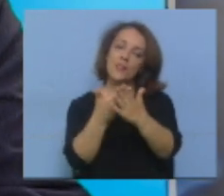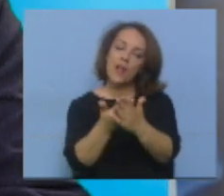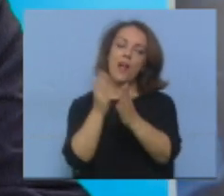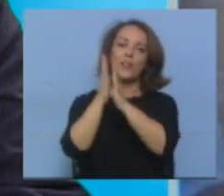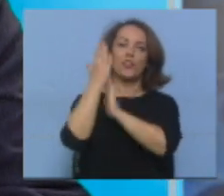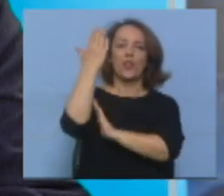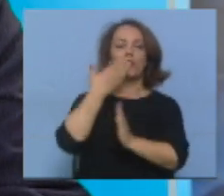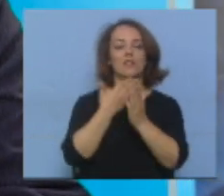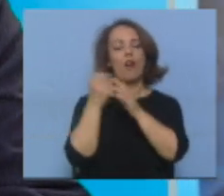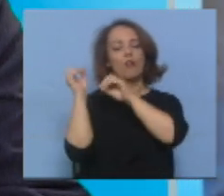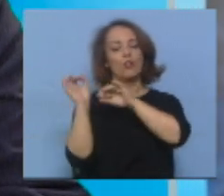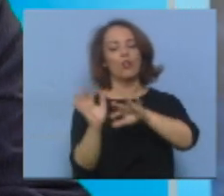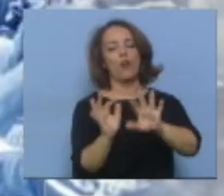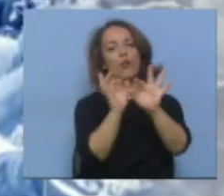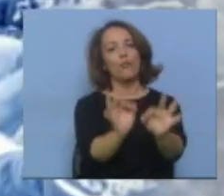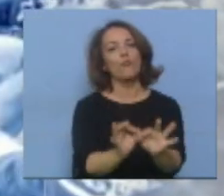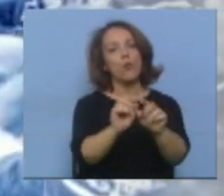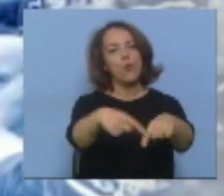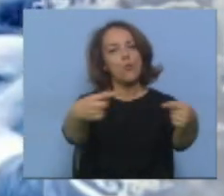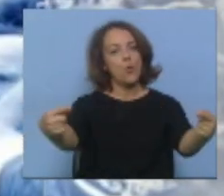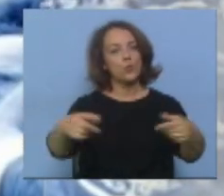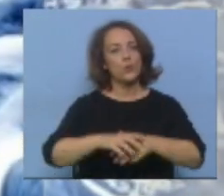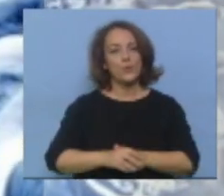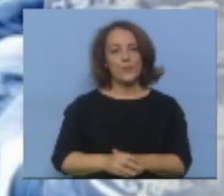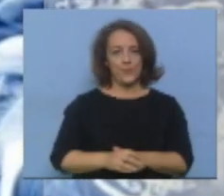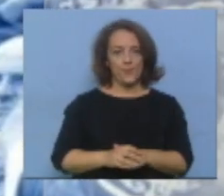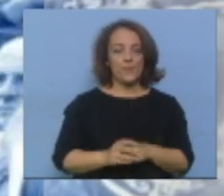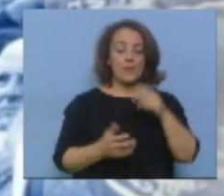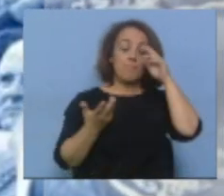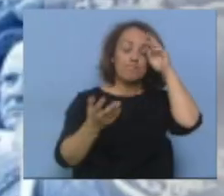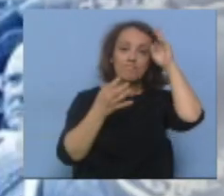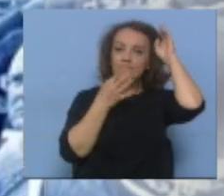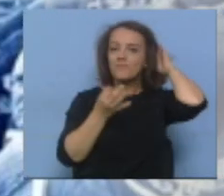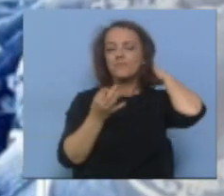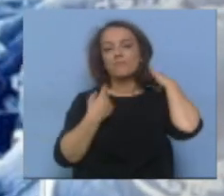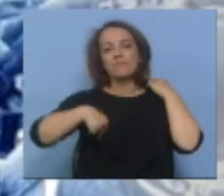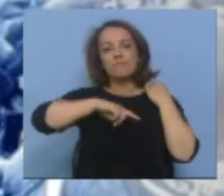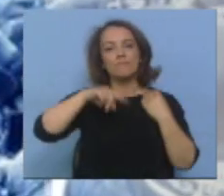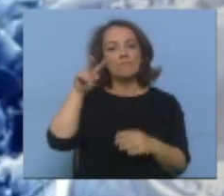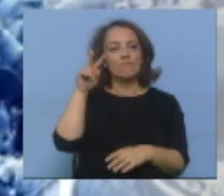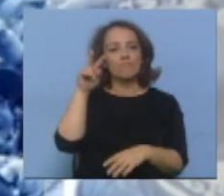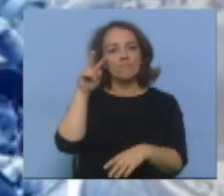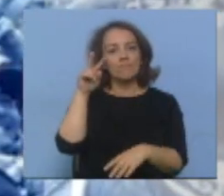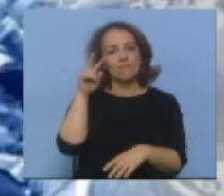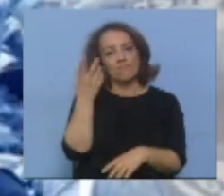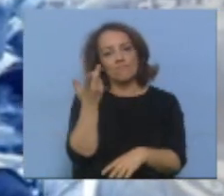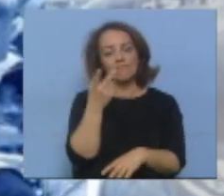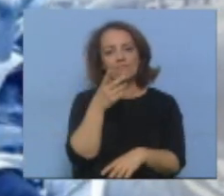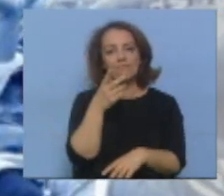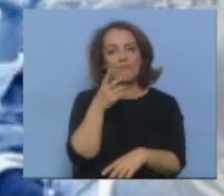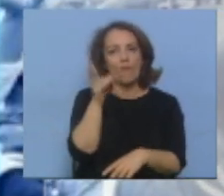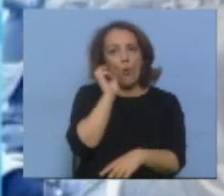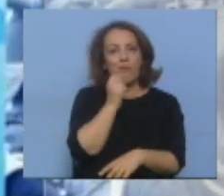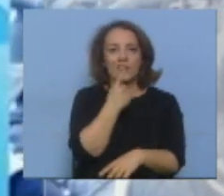outro. Portanto, nós, enfim, ouvimos também essa afirmação